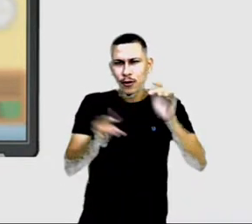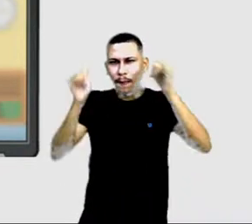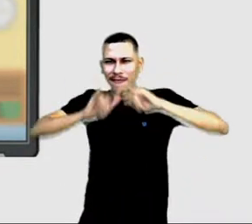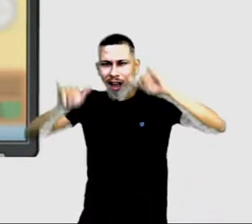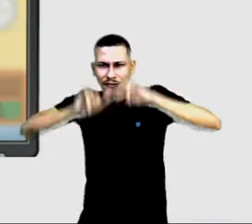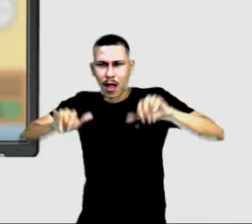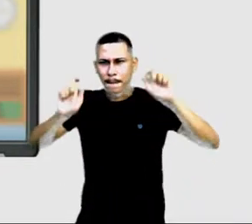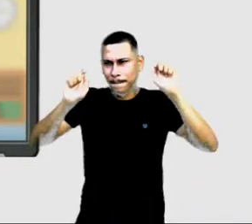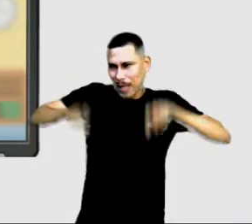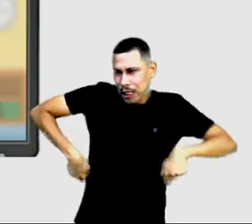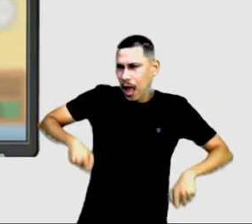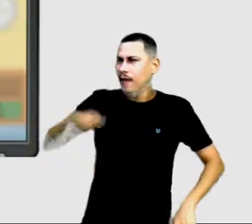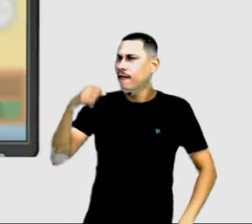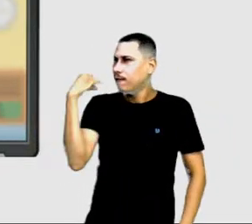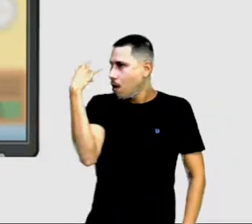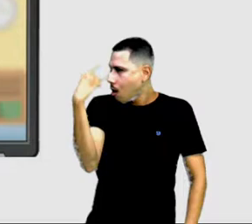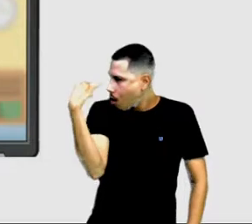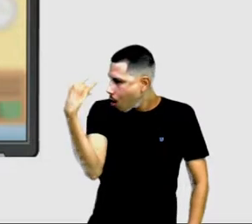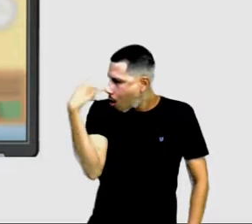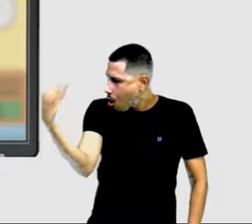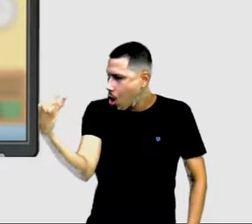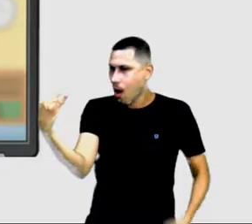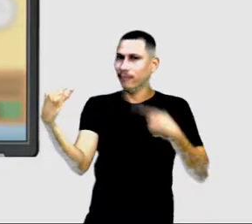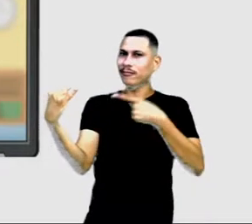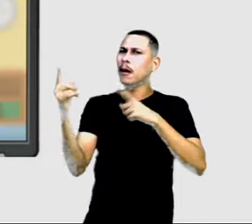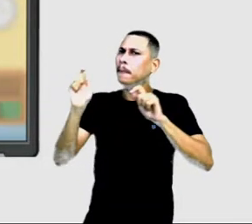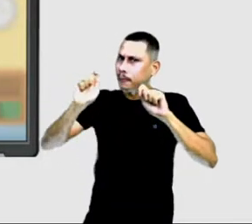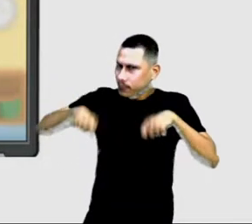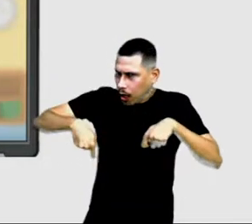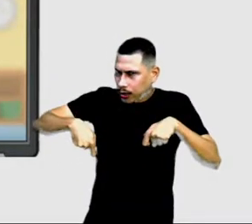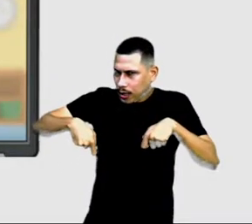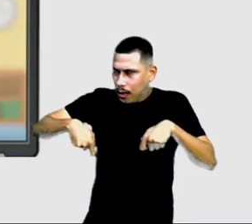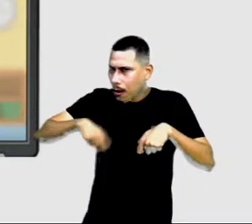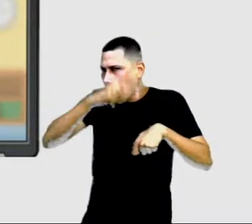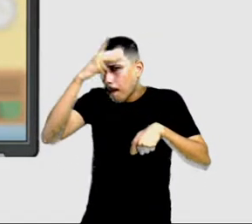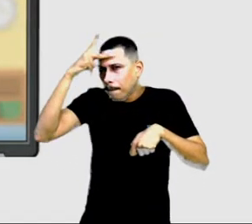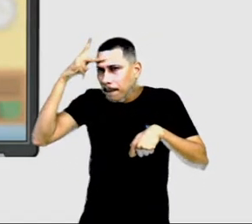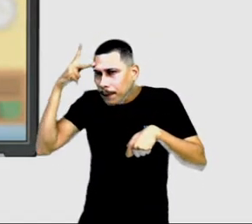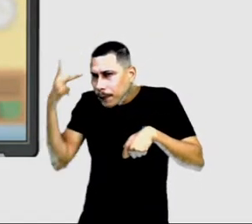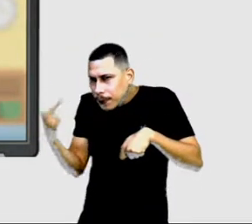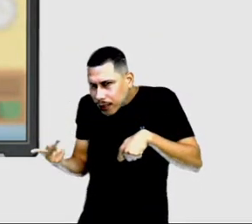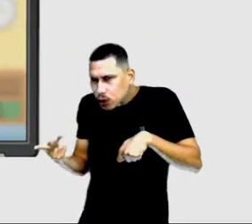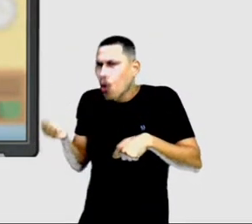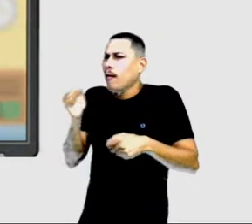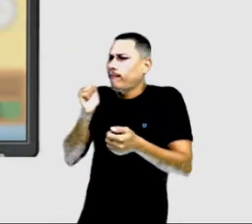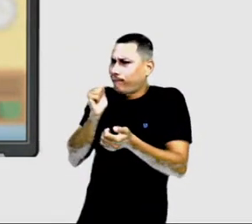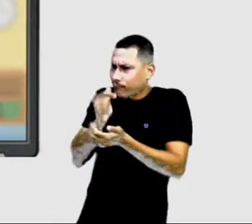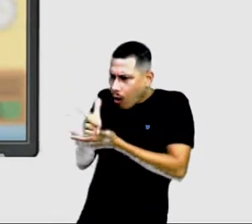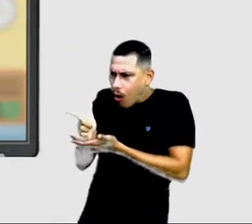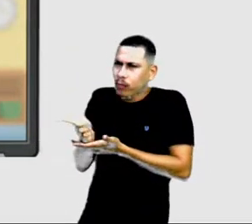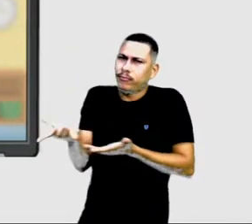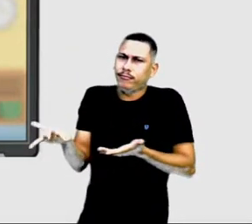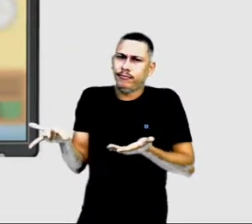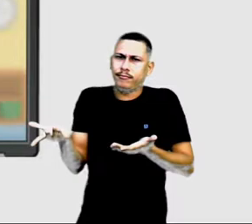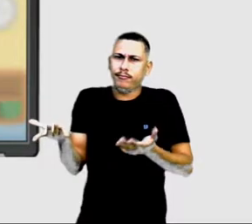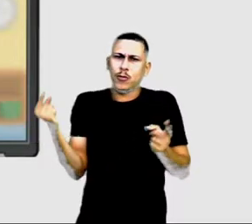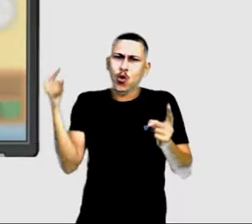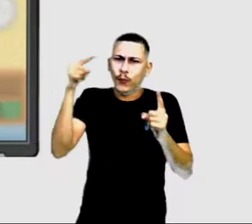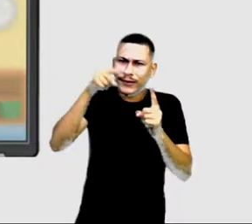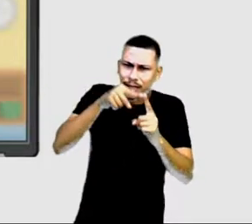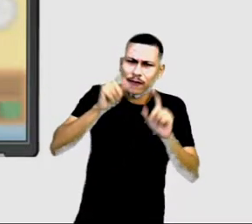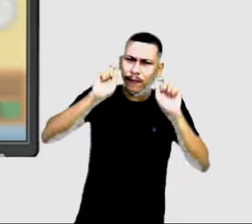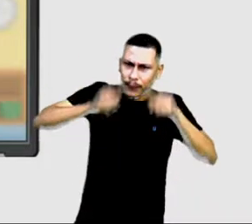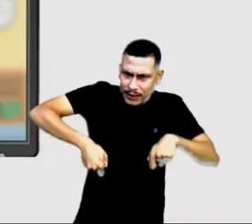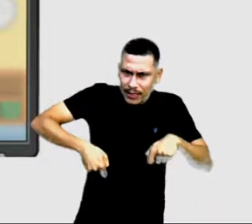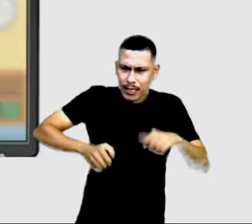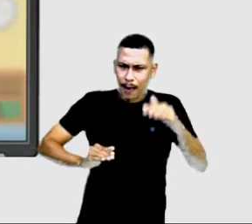ser persuasivos, ou seja, convencer a pessoa para que cumpram a sua função social. O que